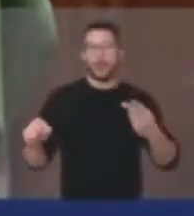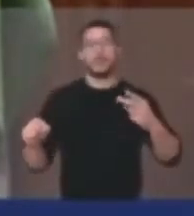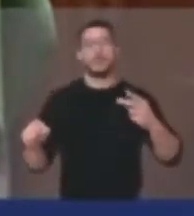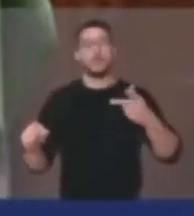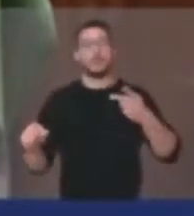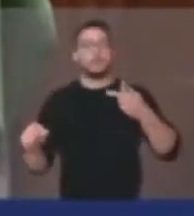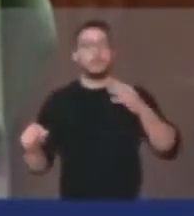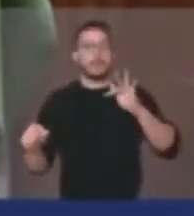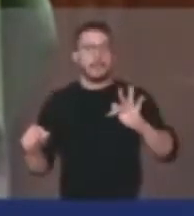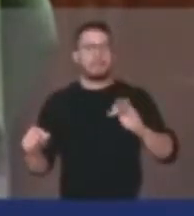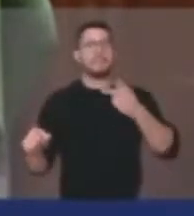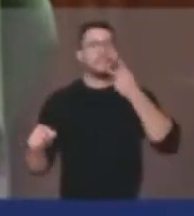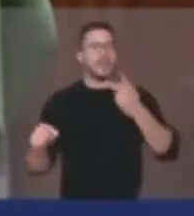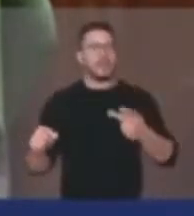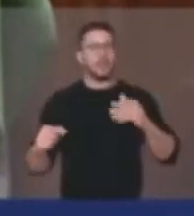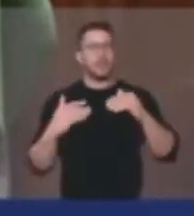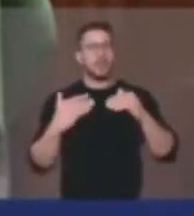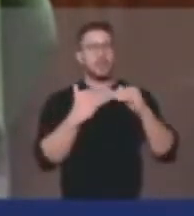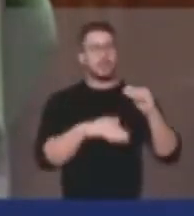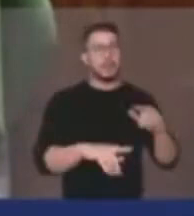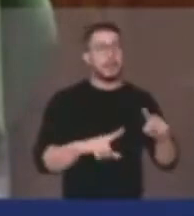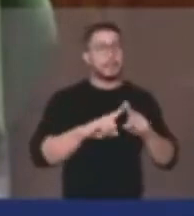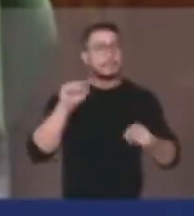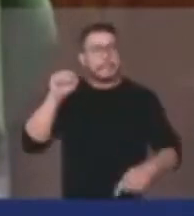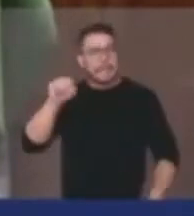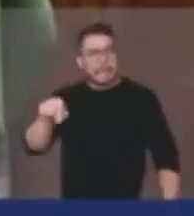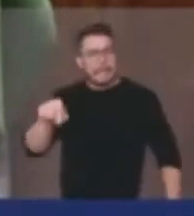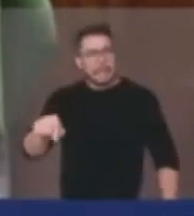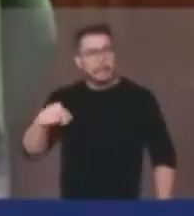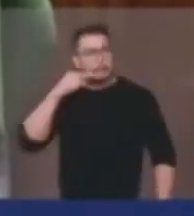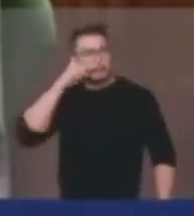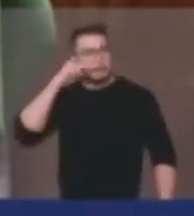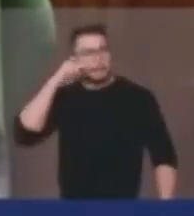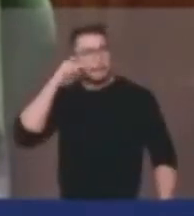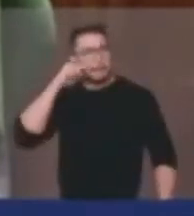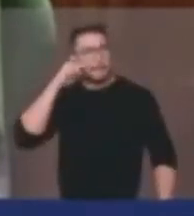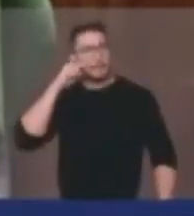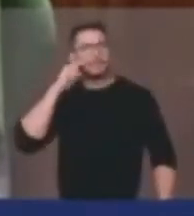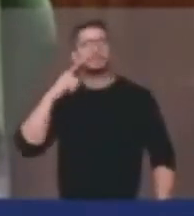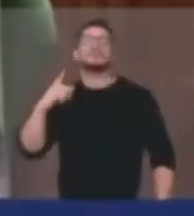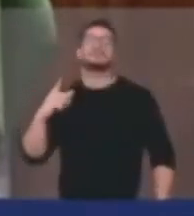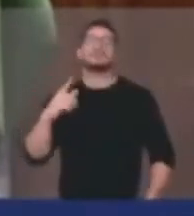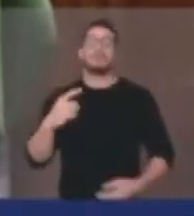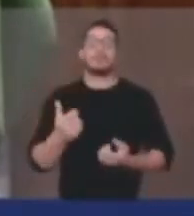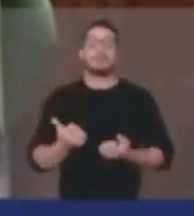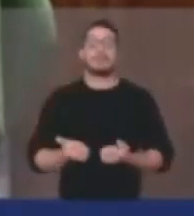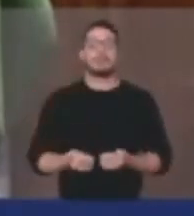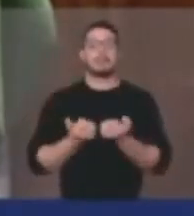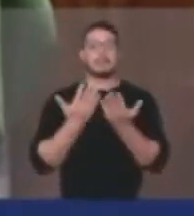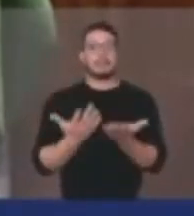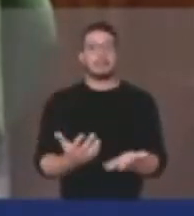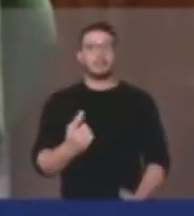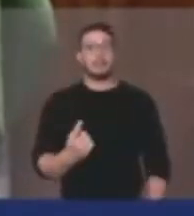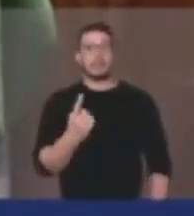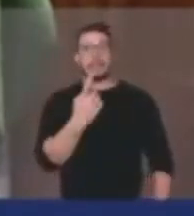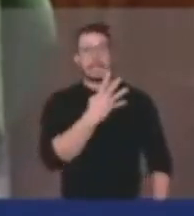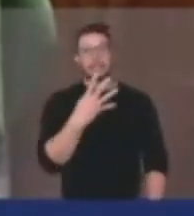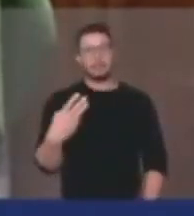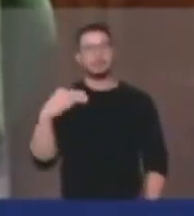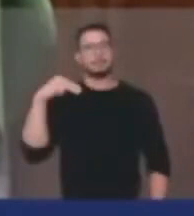era fajuta, na semana da eleição, liberou 14 minutos de Jornal Nacional e